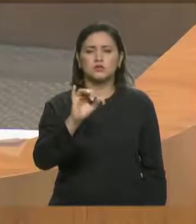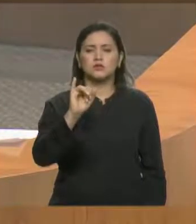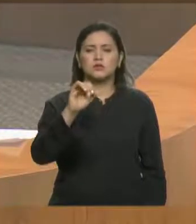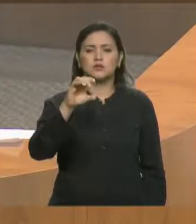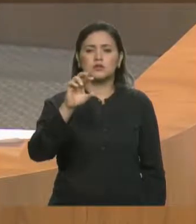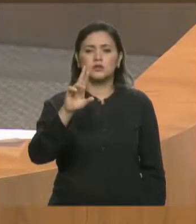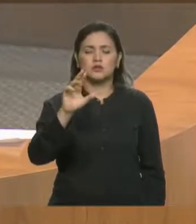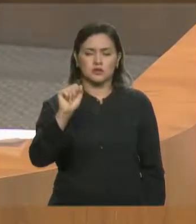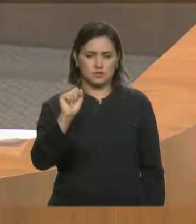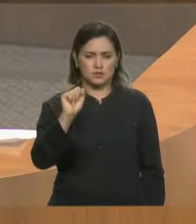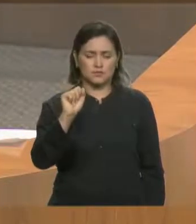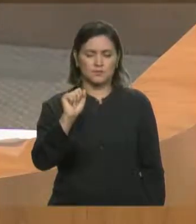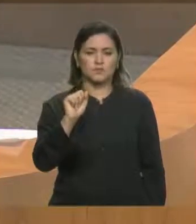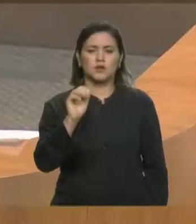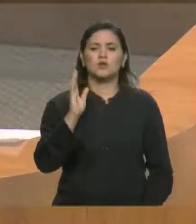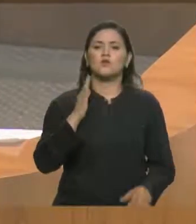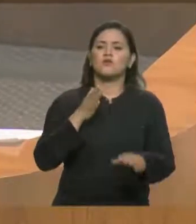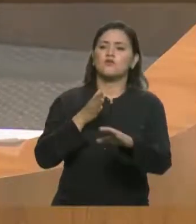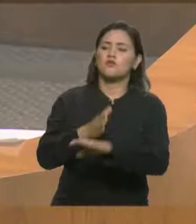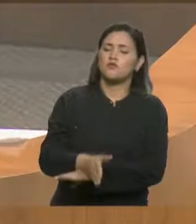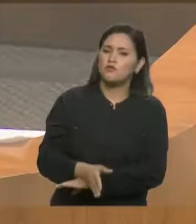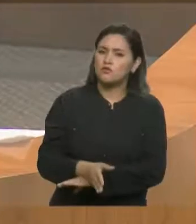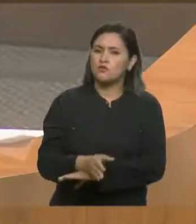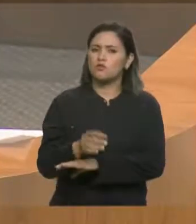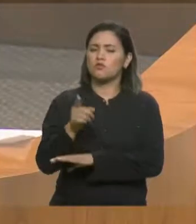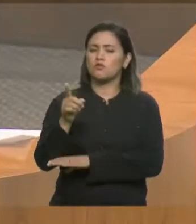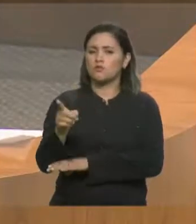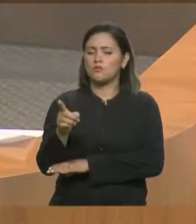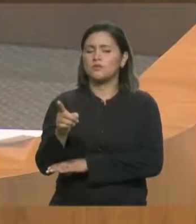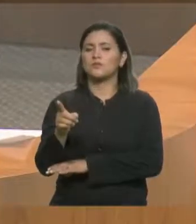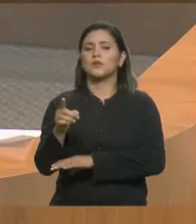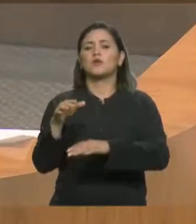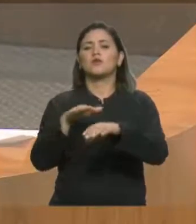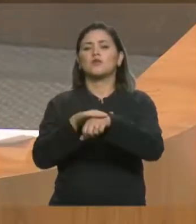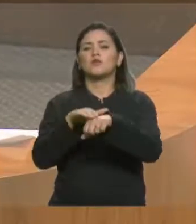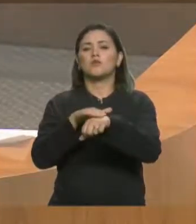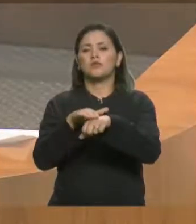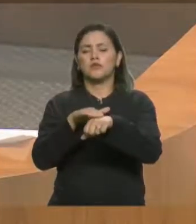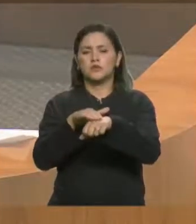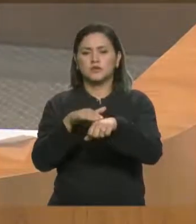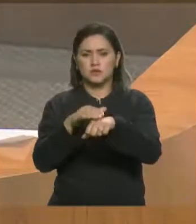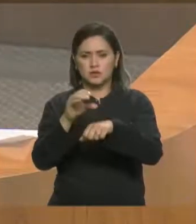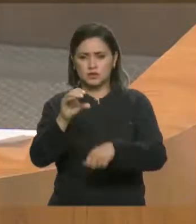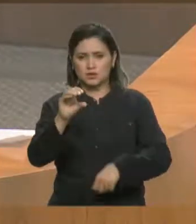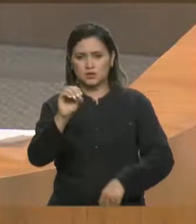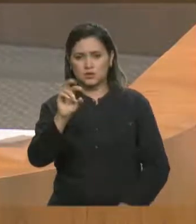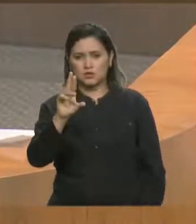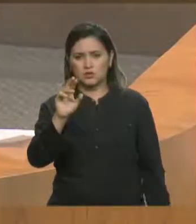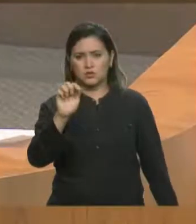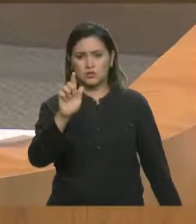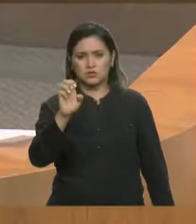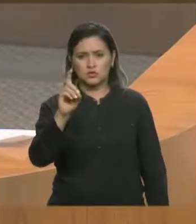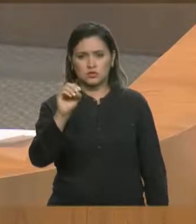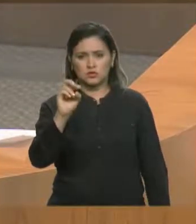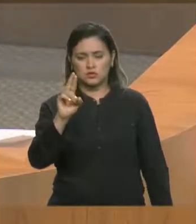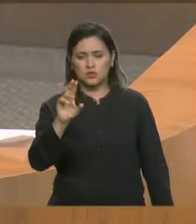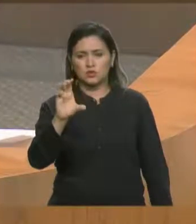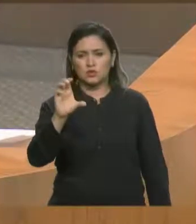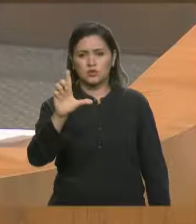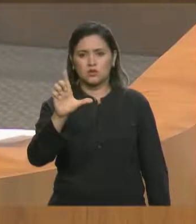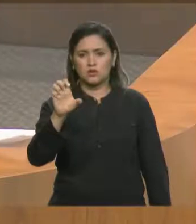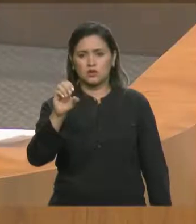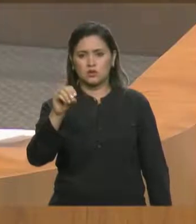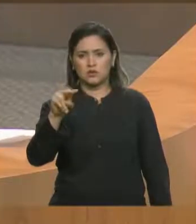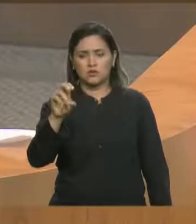pelo então corregedor Cleones Cunha, e lá nós discutimos a importância de